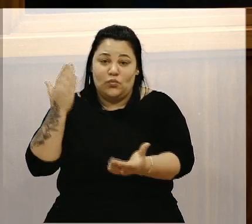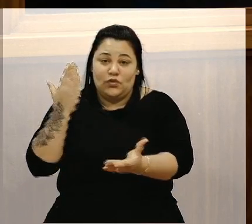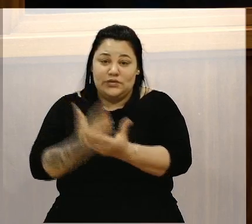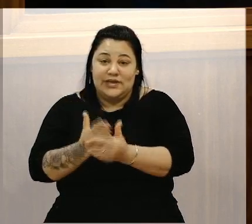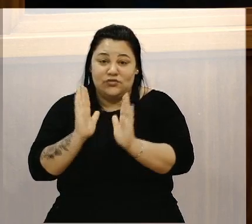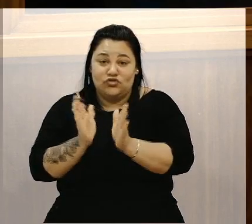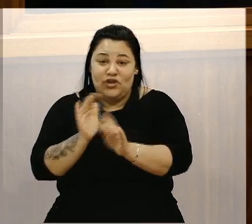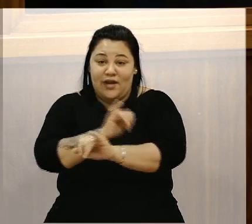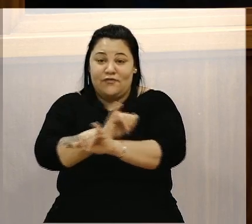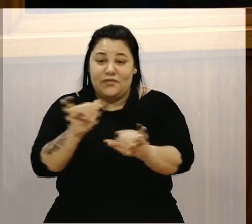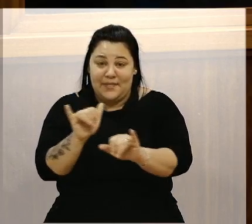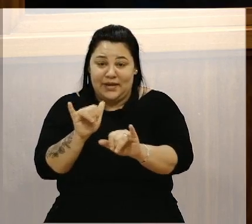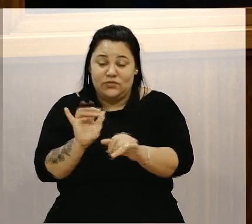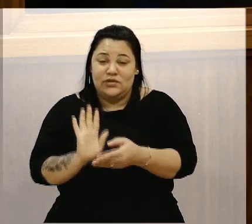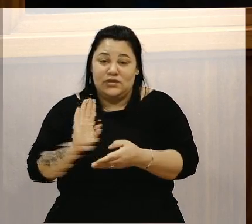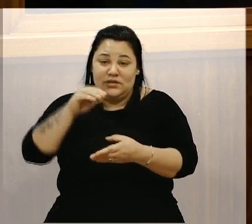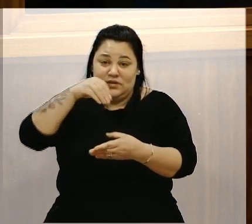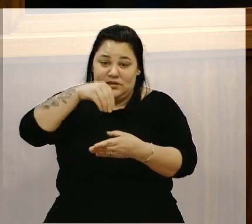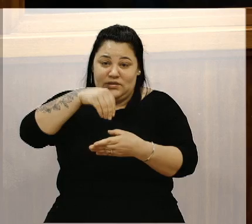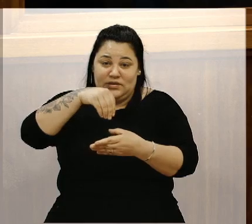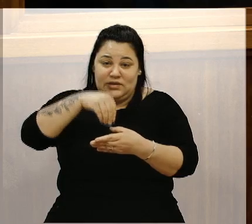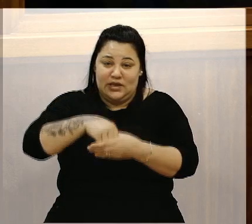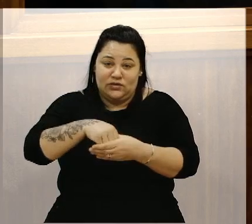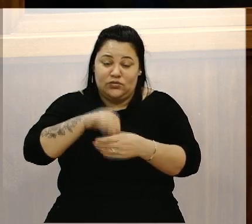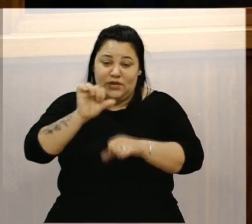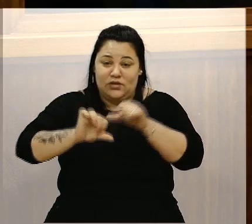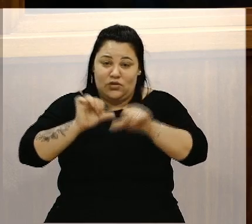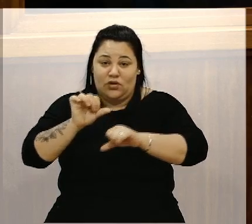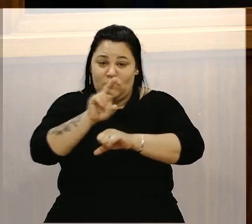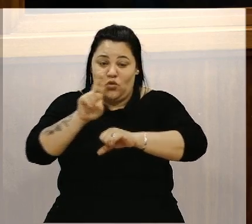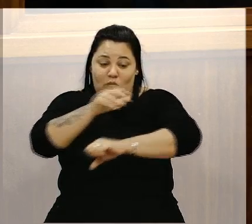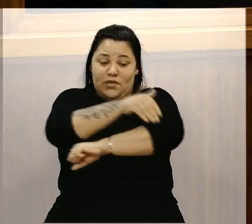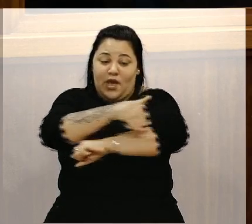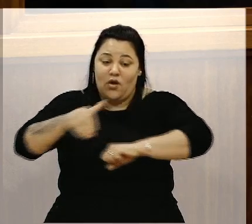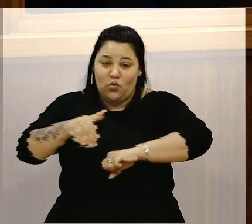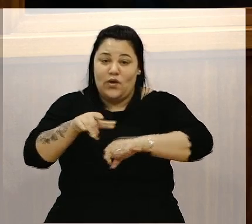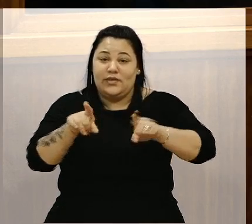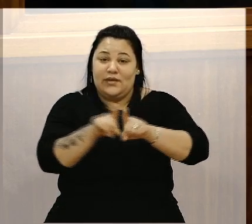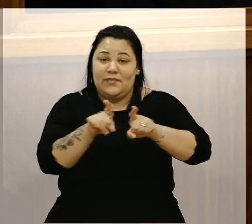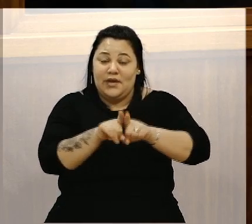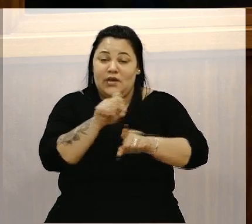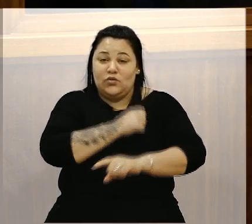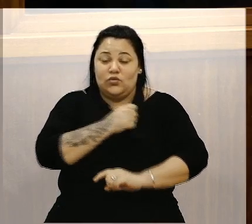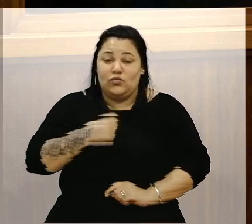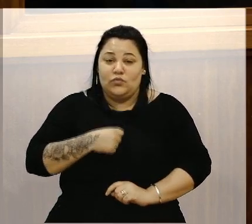informado que a via em questão a ser denominada, codificada sob número